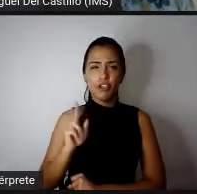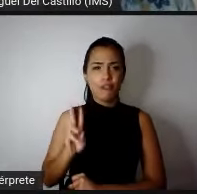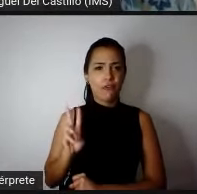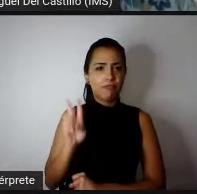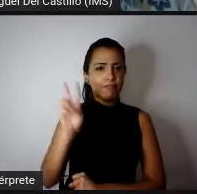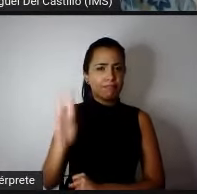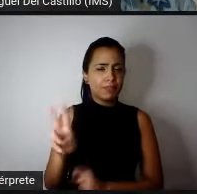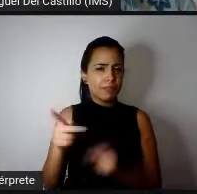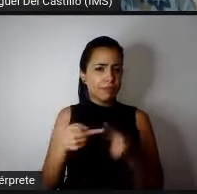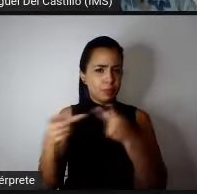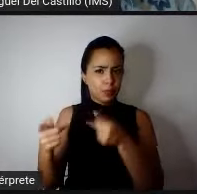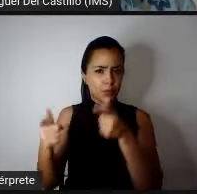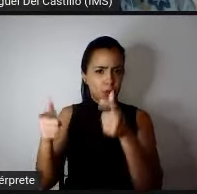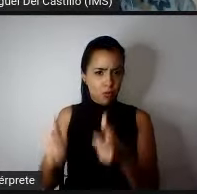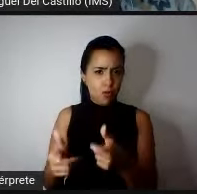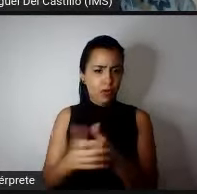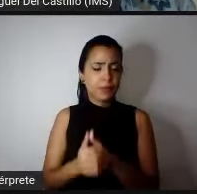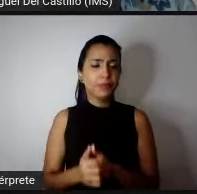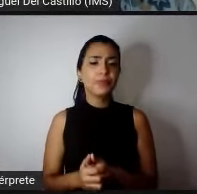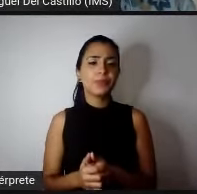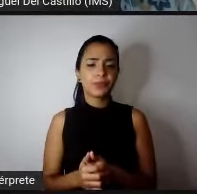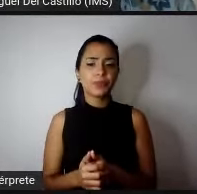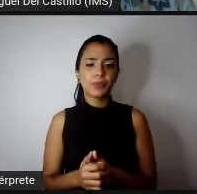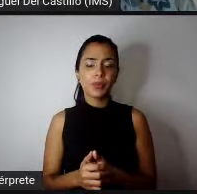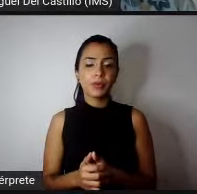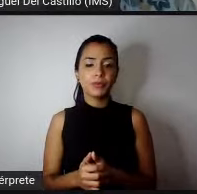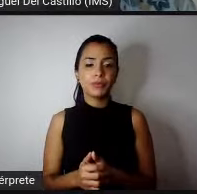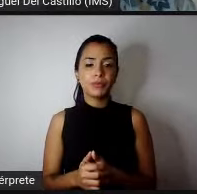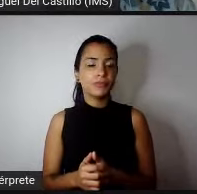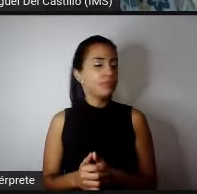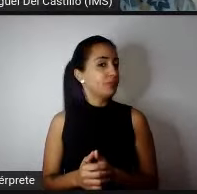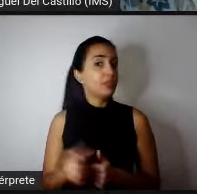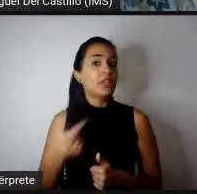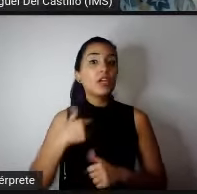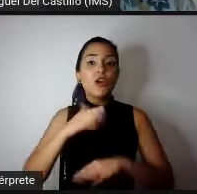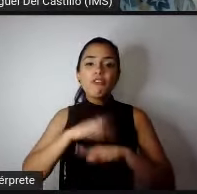E, bom, eu fiz uma série de fotos